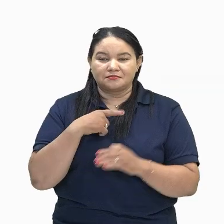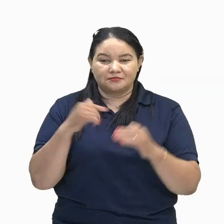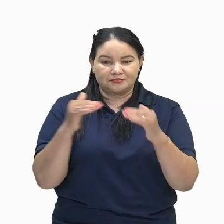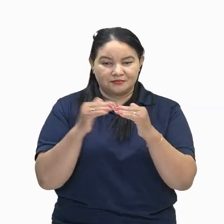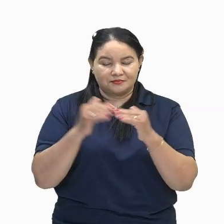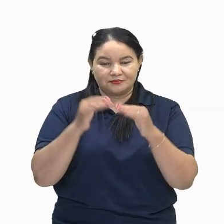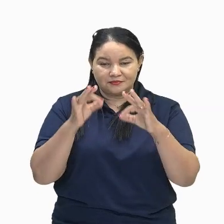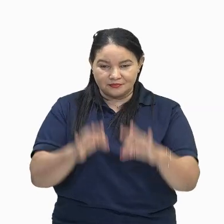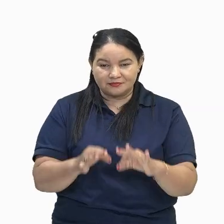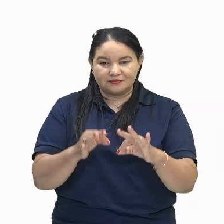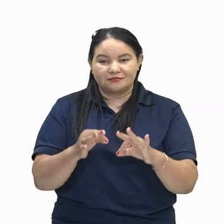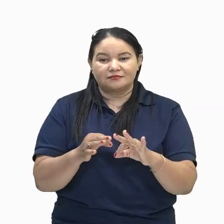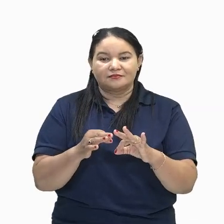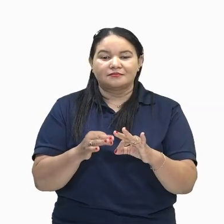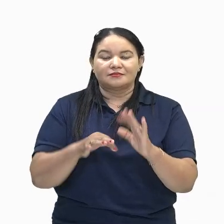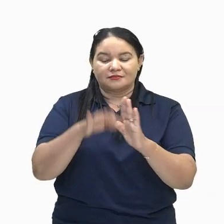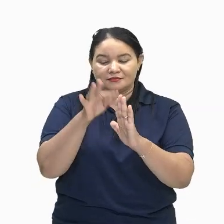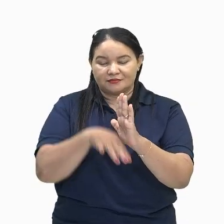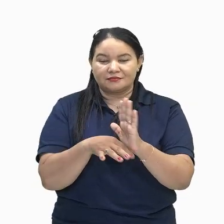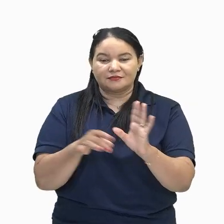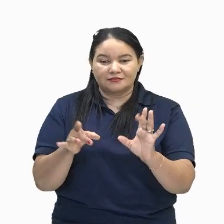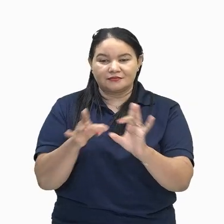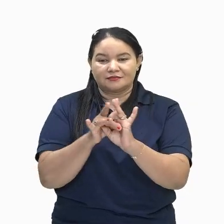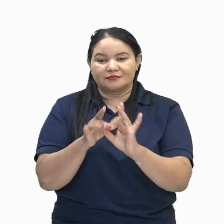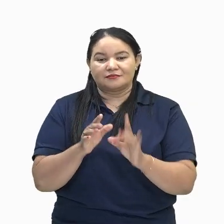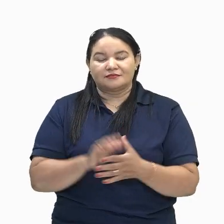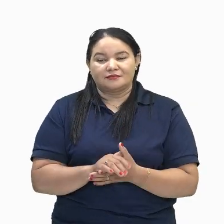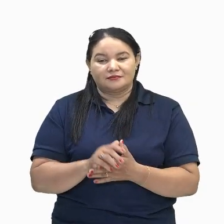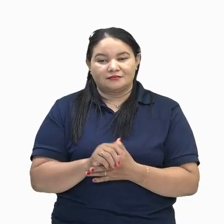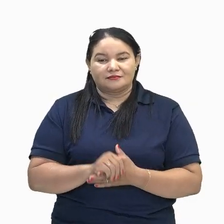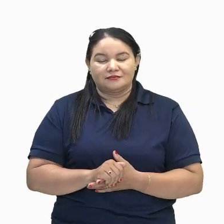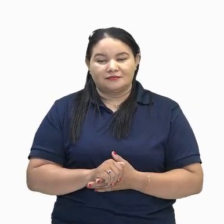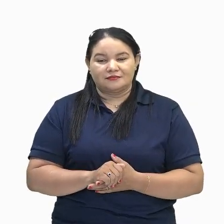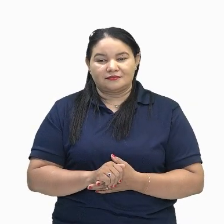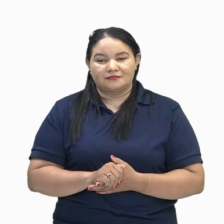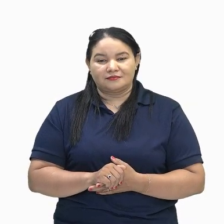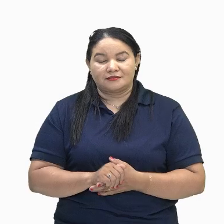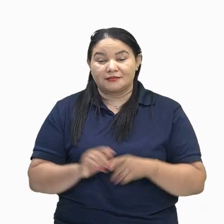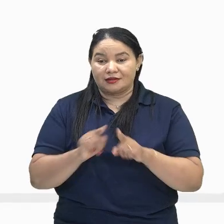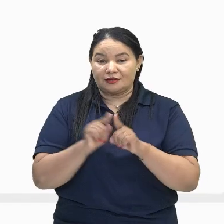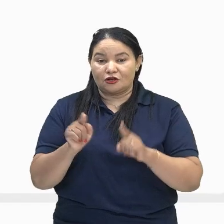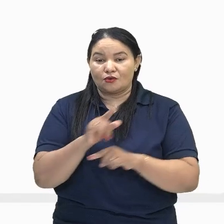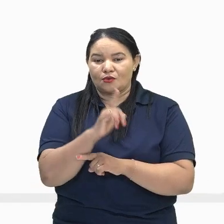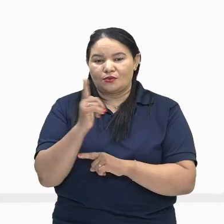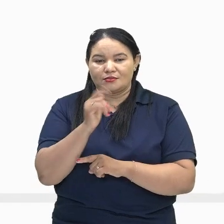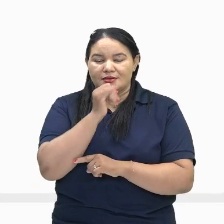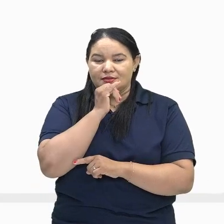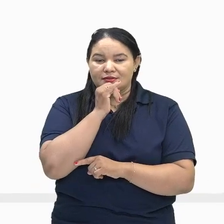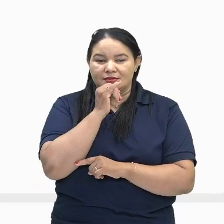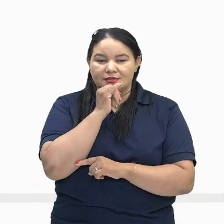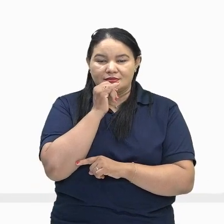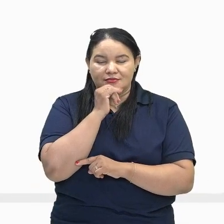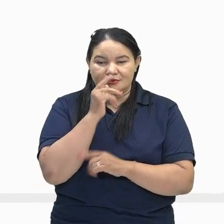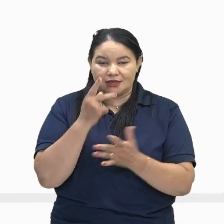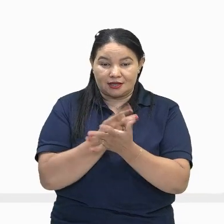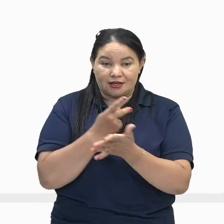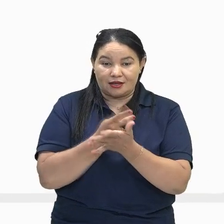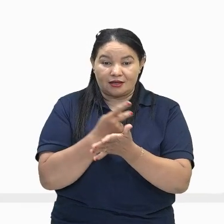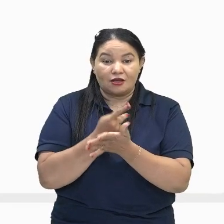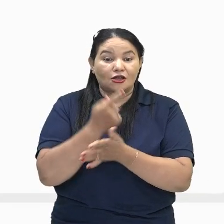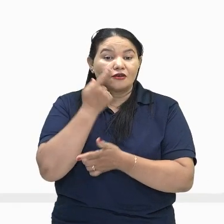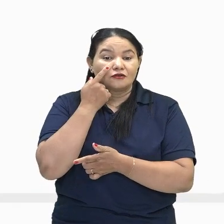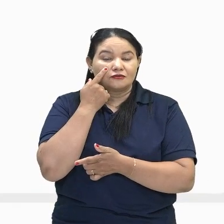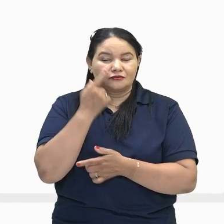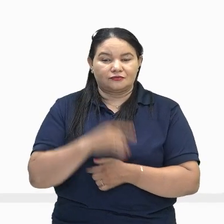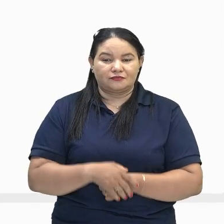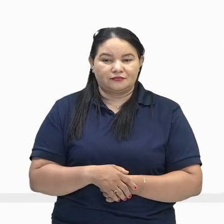o texto estaria harmônico, certo, se tivesse sido escrito dessa forma. Mais um exemplo de desvio, observe aqui mais